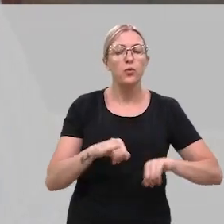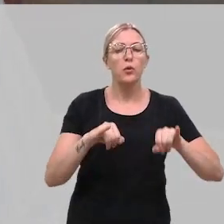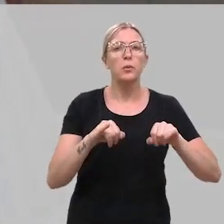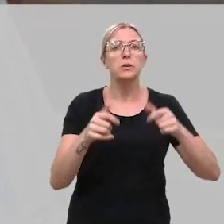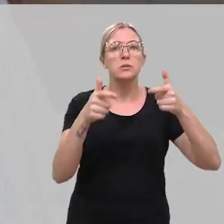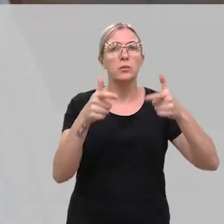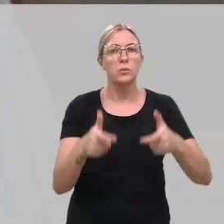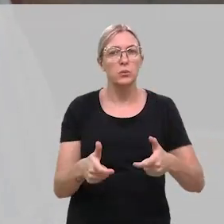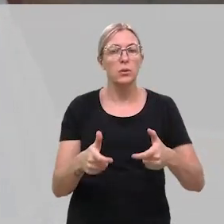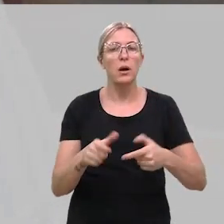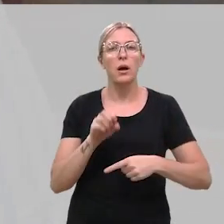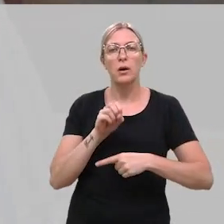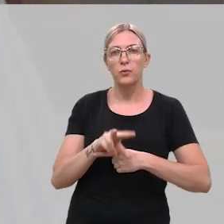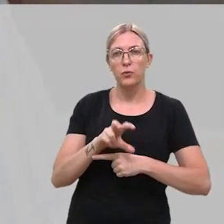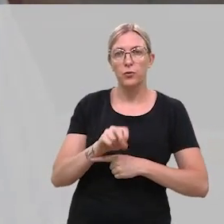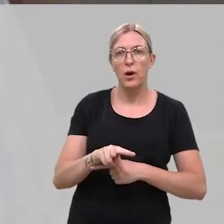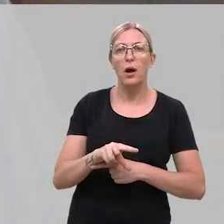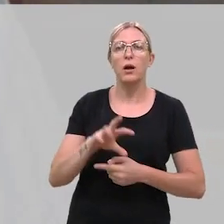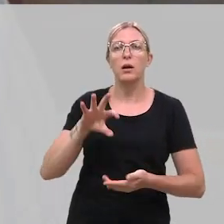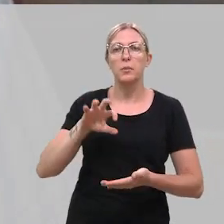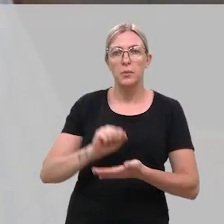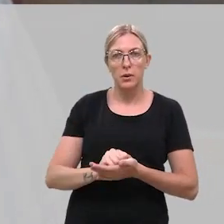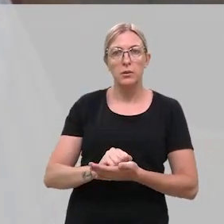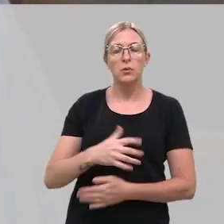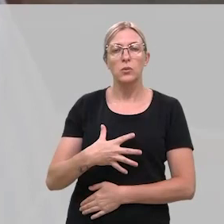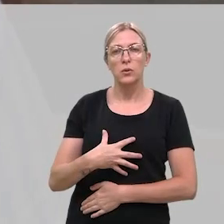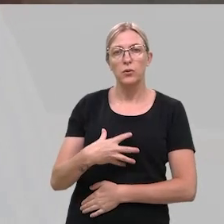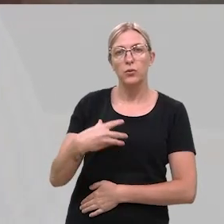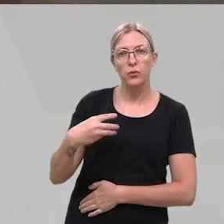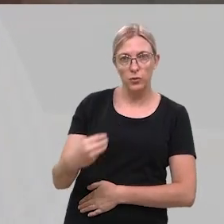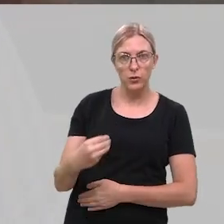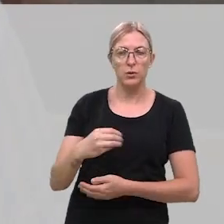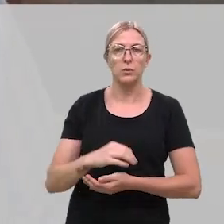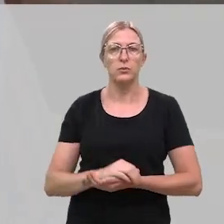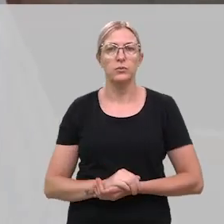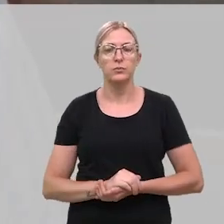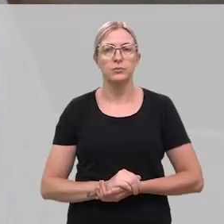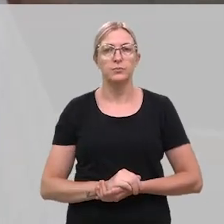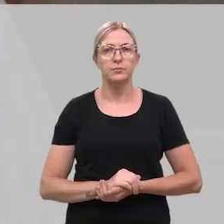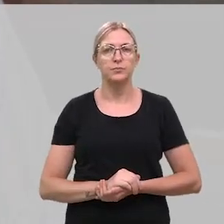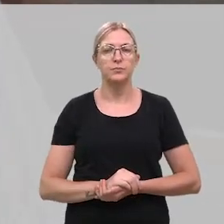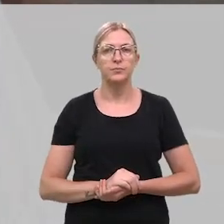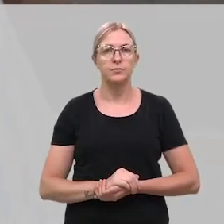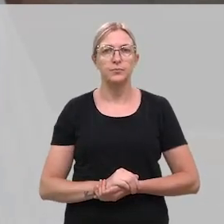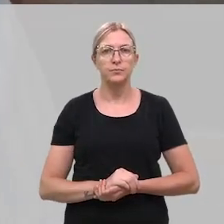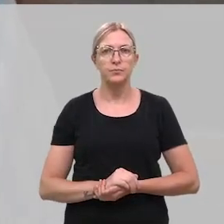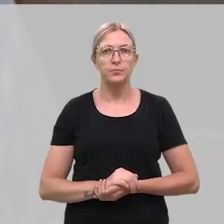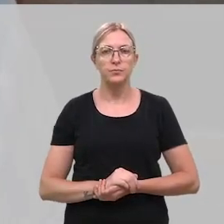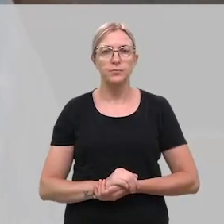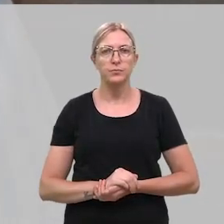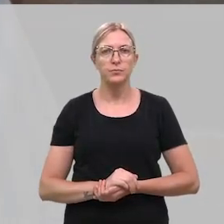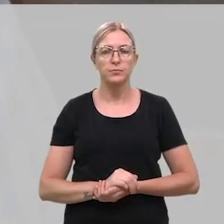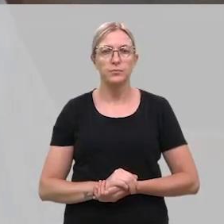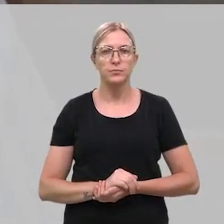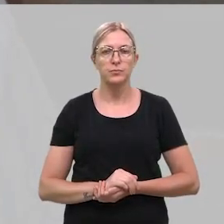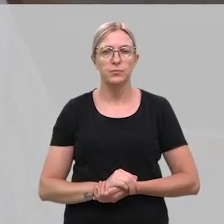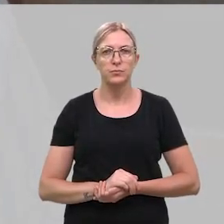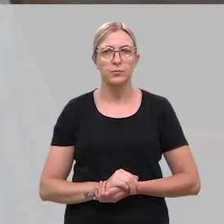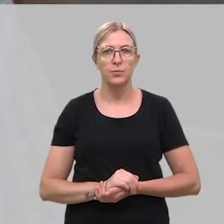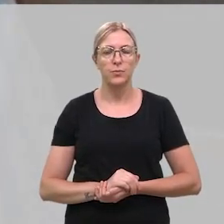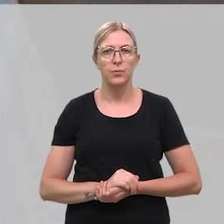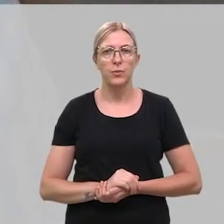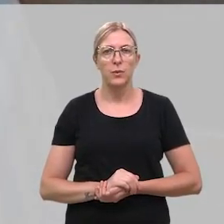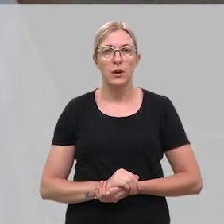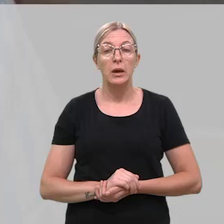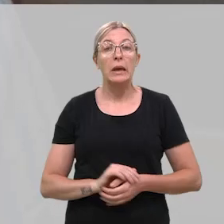eh o seu e-mail porque ali vai estar eh a vaga destinada ou melhor a escola que foi destinada